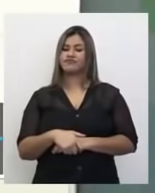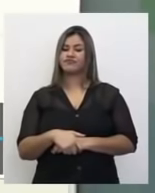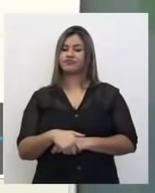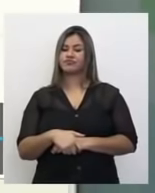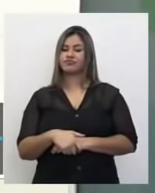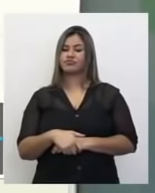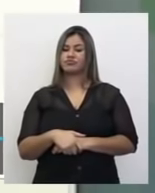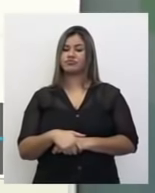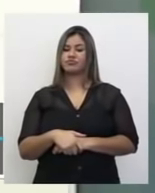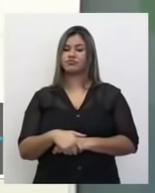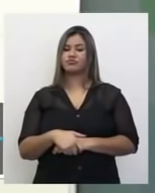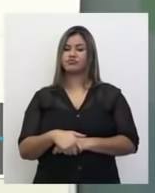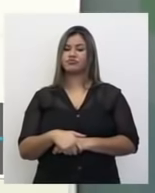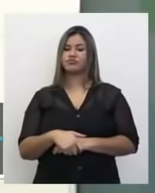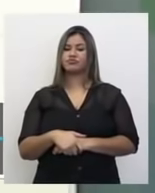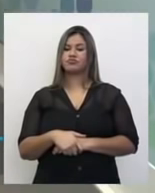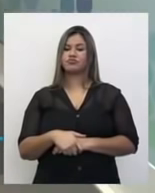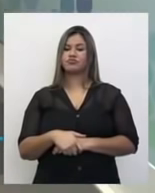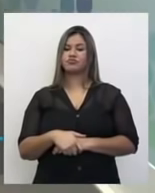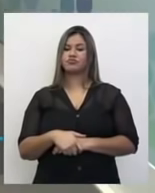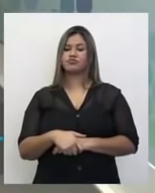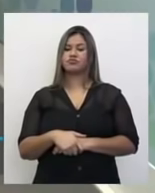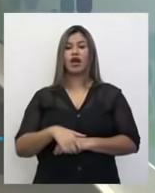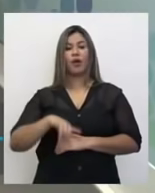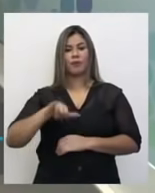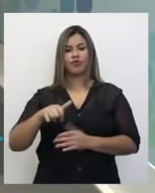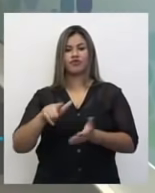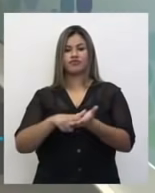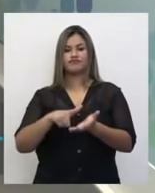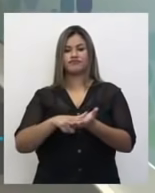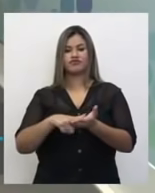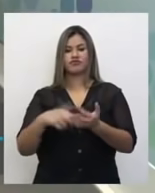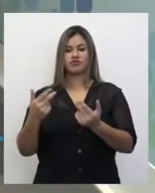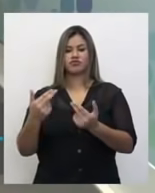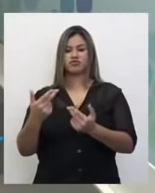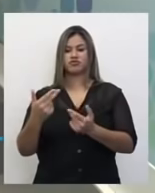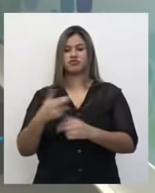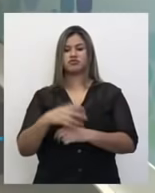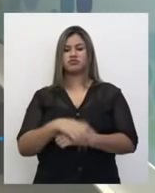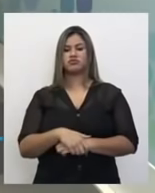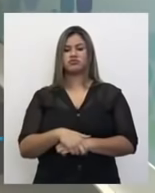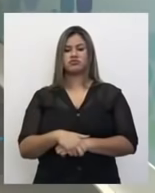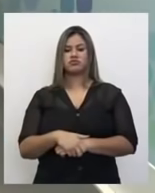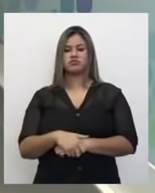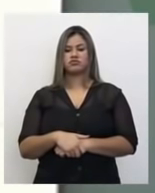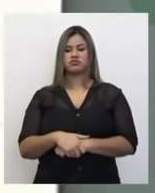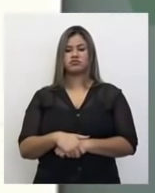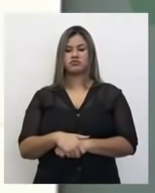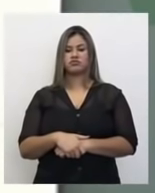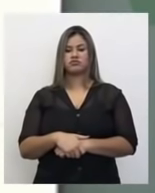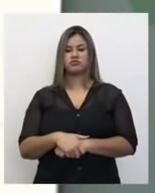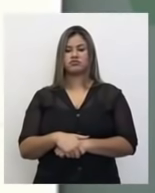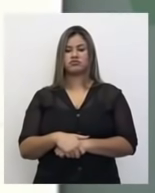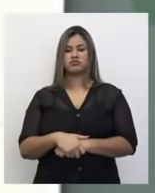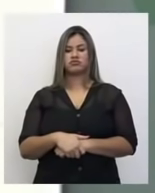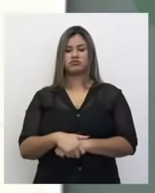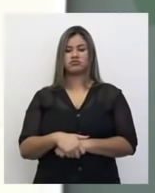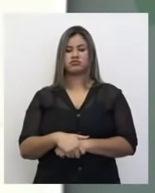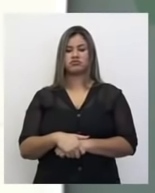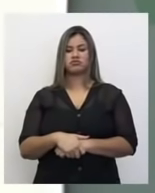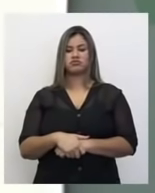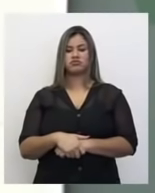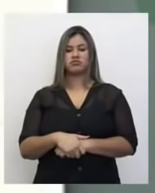ficar, né, riscando um monte de folha, tá? 1 2 4 8 16